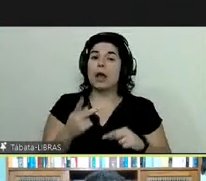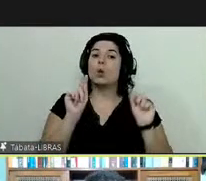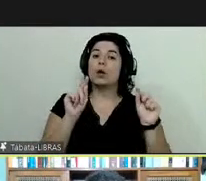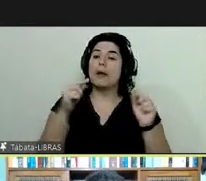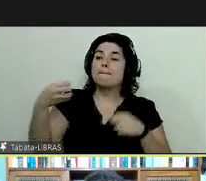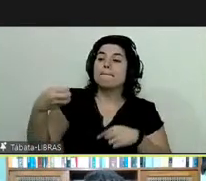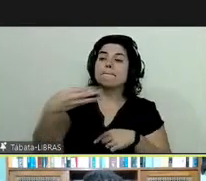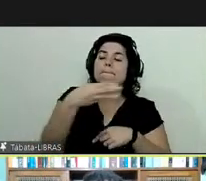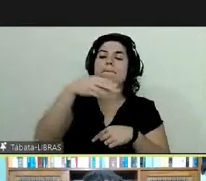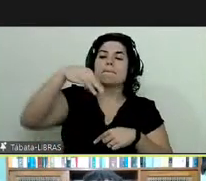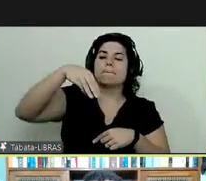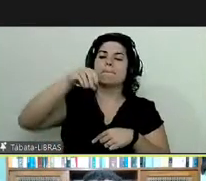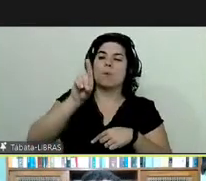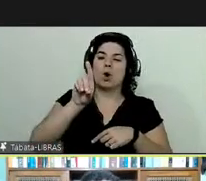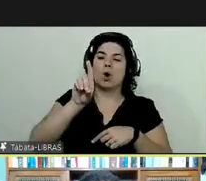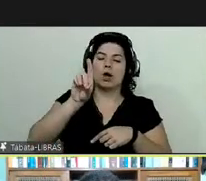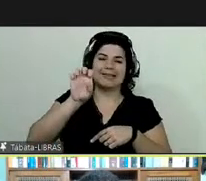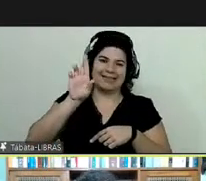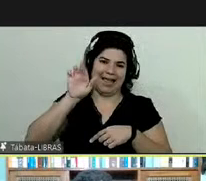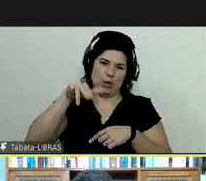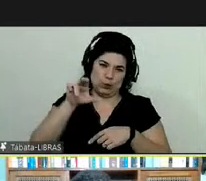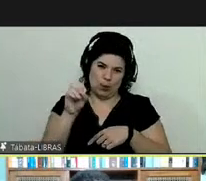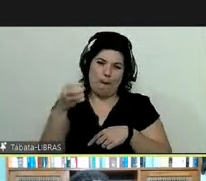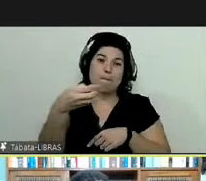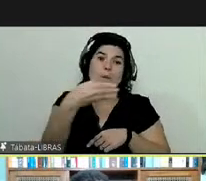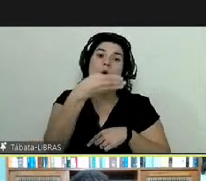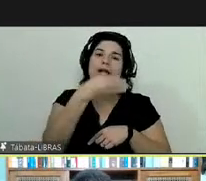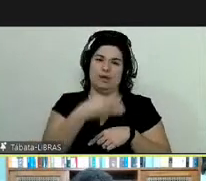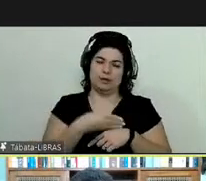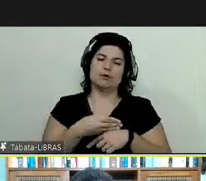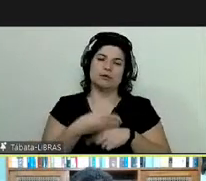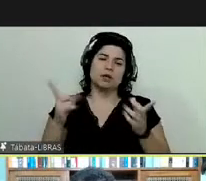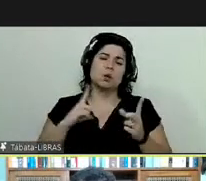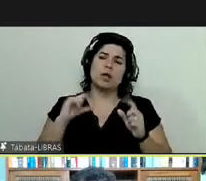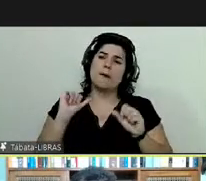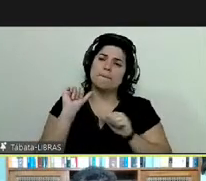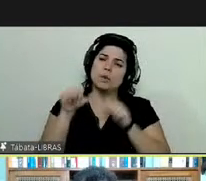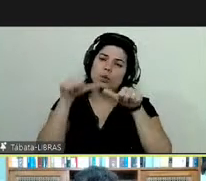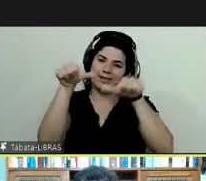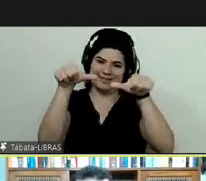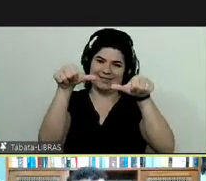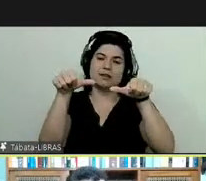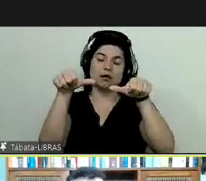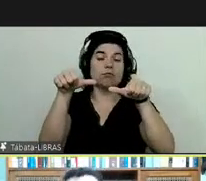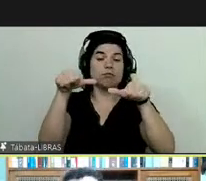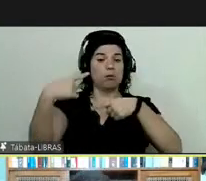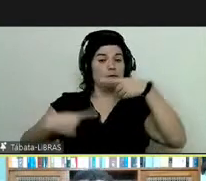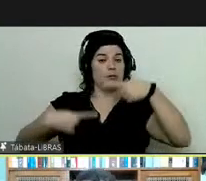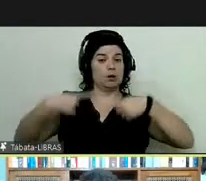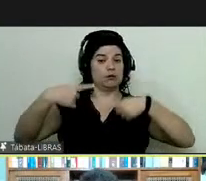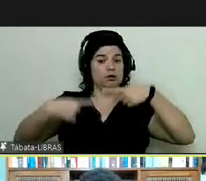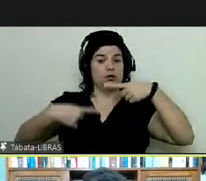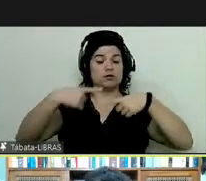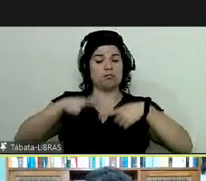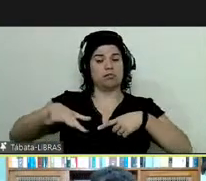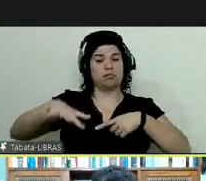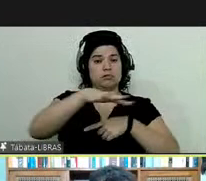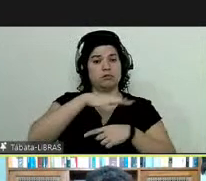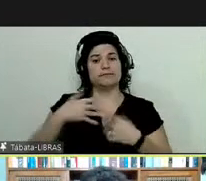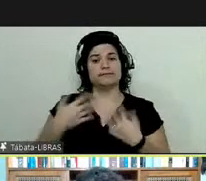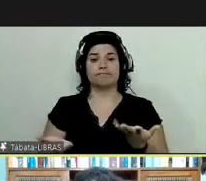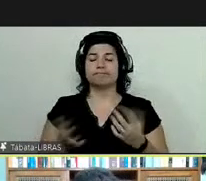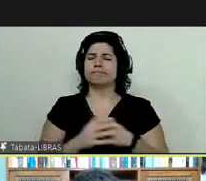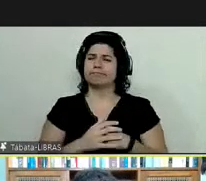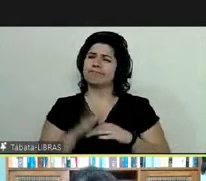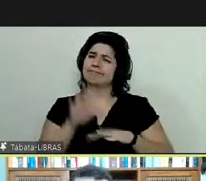modernidade né Então essa modernidade ela foi acompanhada de uma transformação política substancialmente E aí